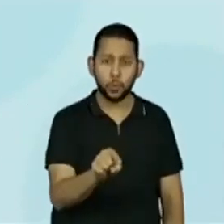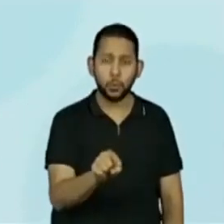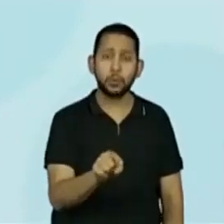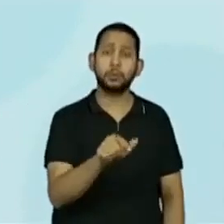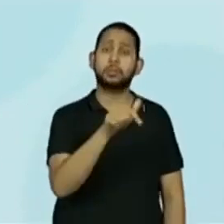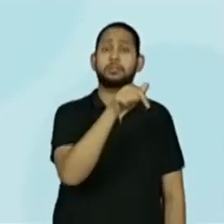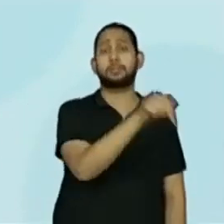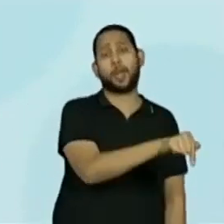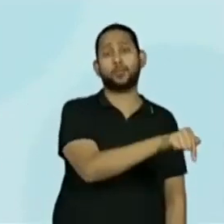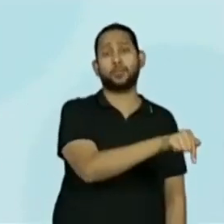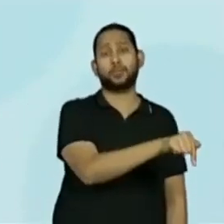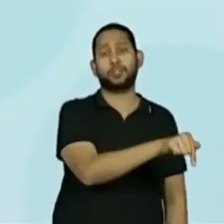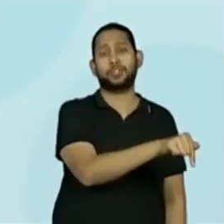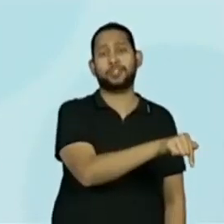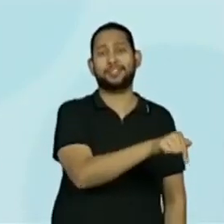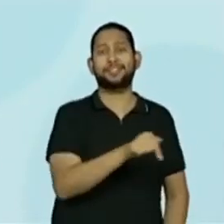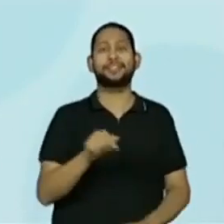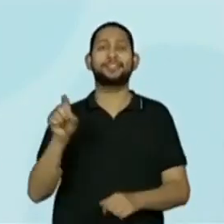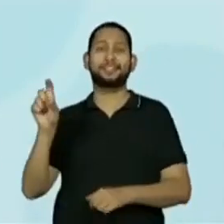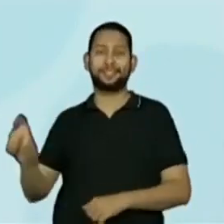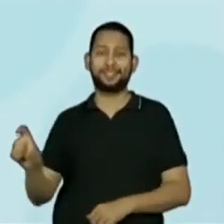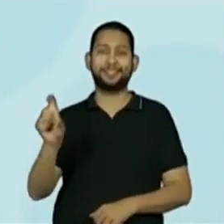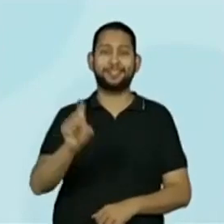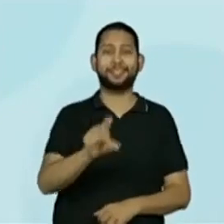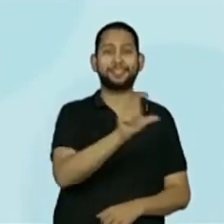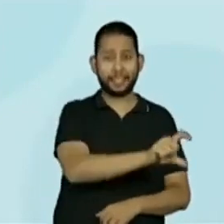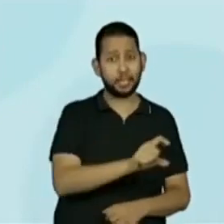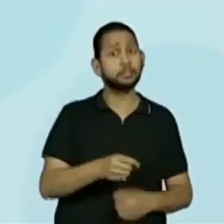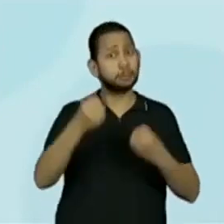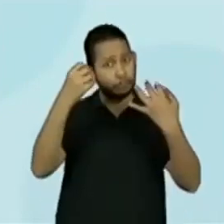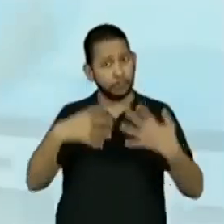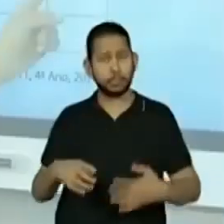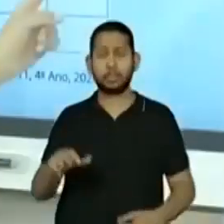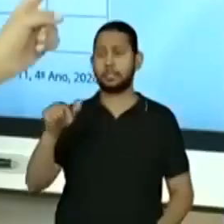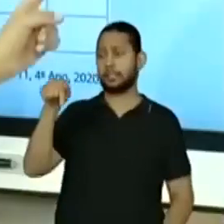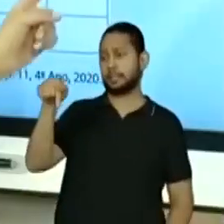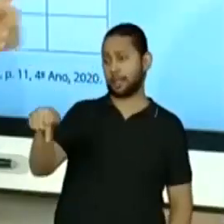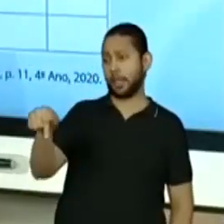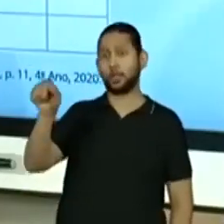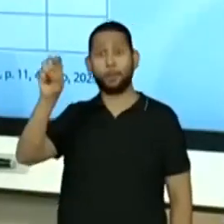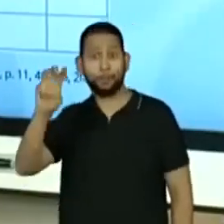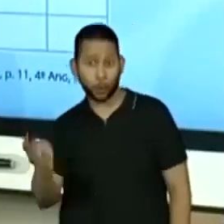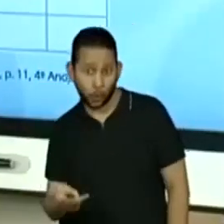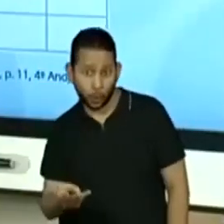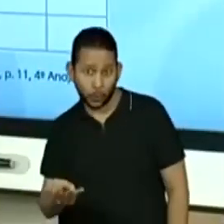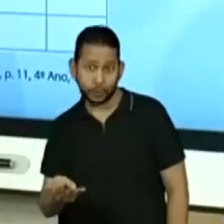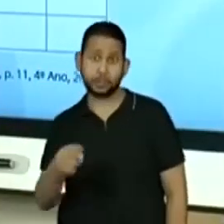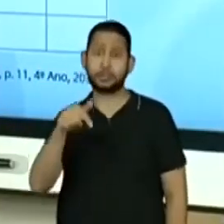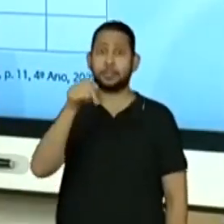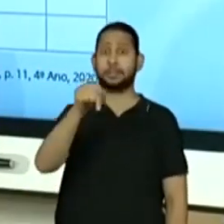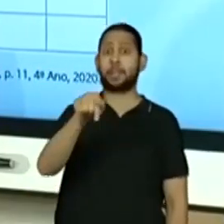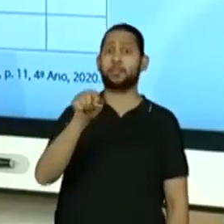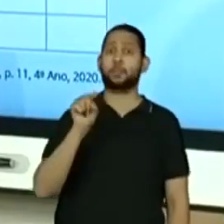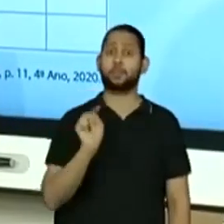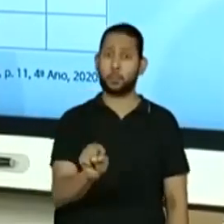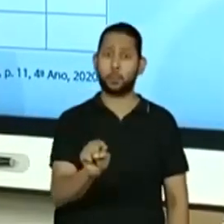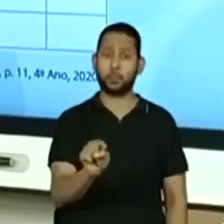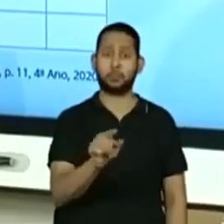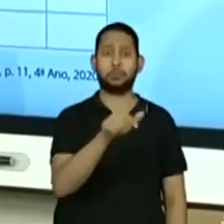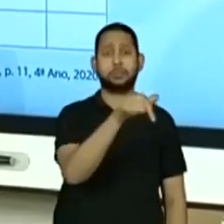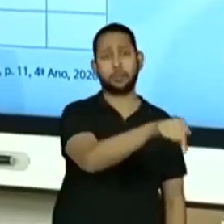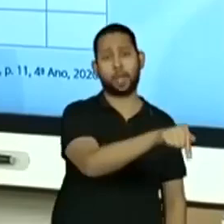7 milhões, 7 mil e 7. Compreenderam? Tenho certeza que